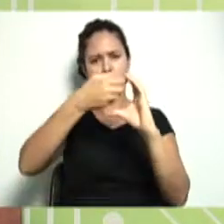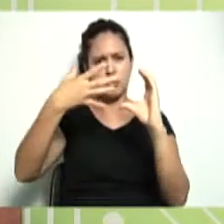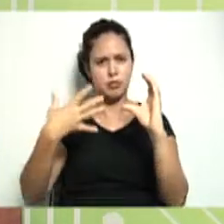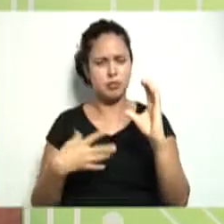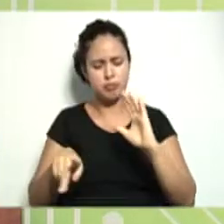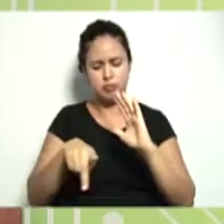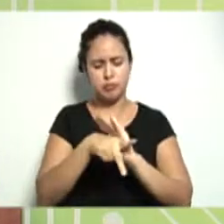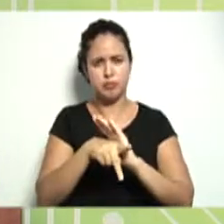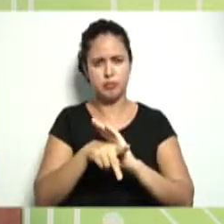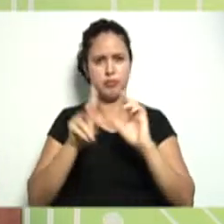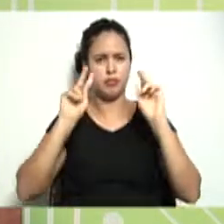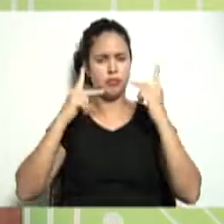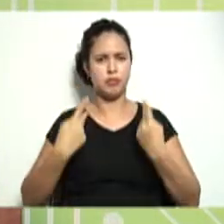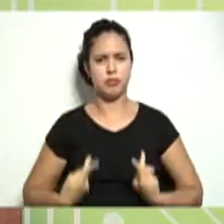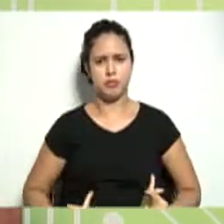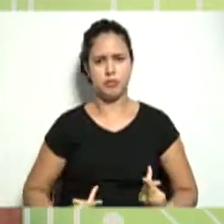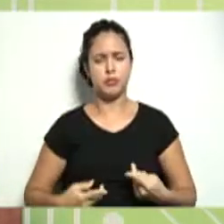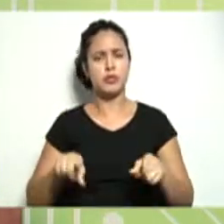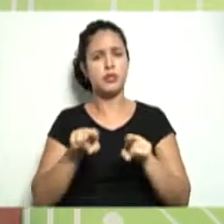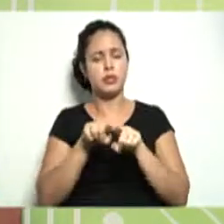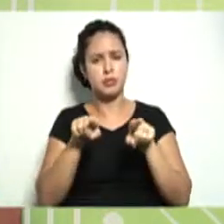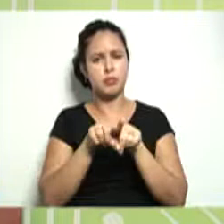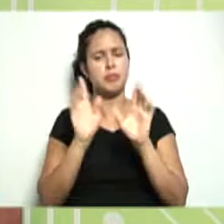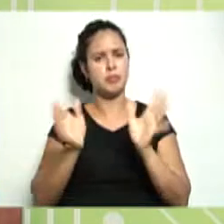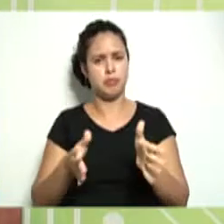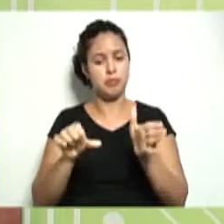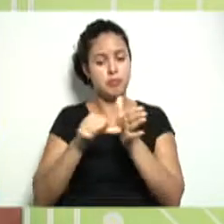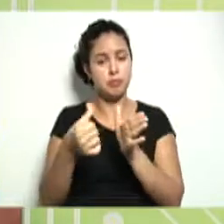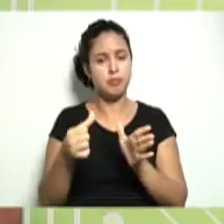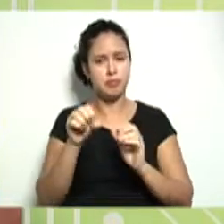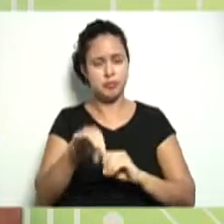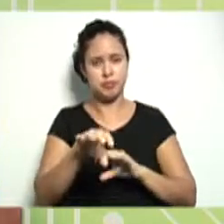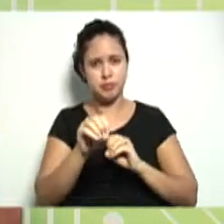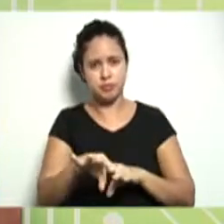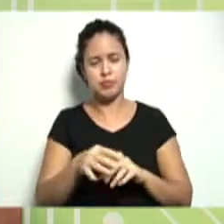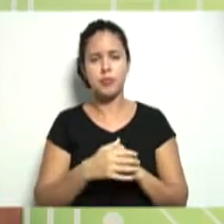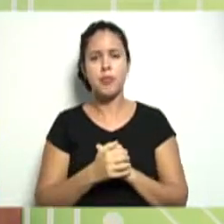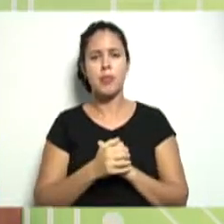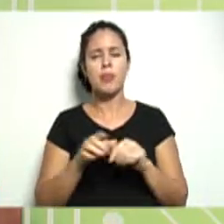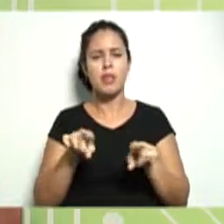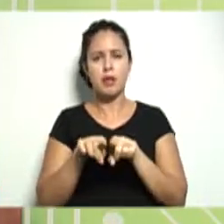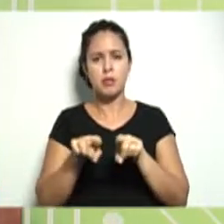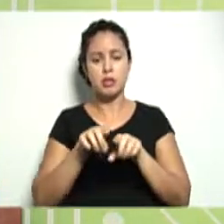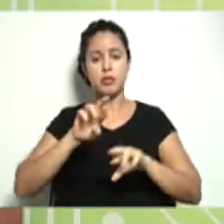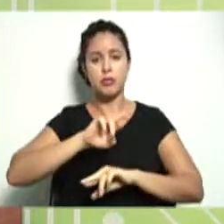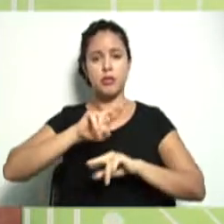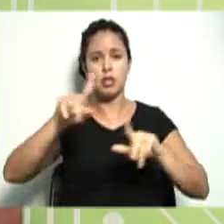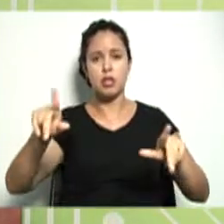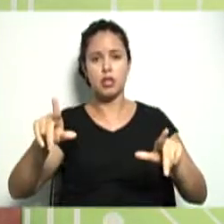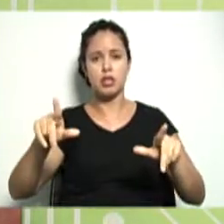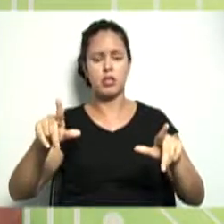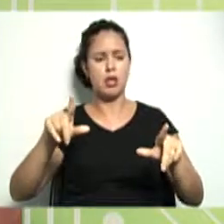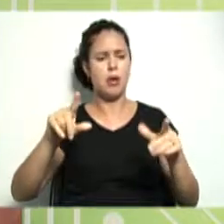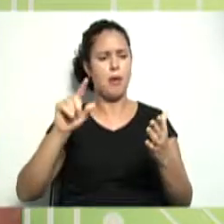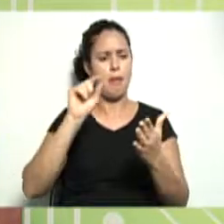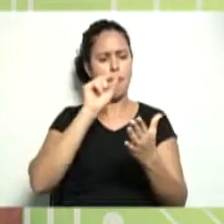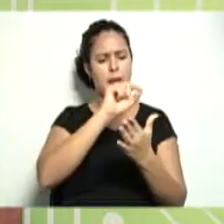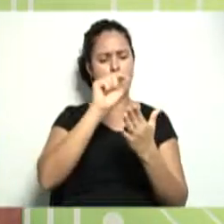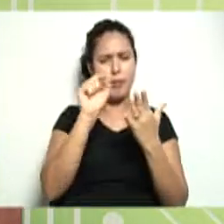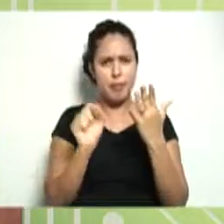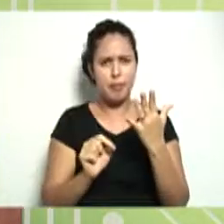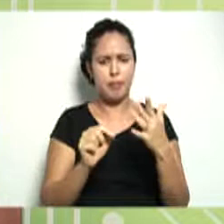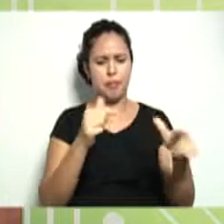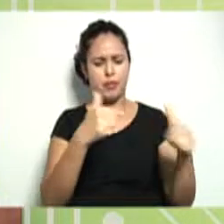ser humano. Tudo isso nós já falamos na primeira aula. Nós já falamos das diferentes formas de trabalho nos diferentes períodos